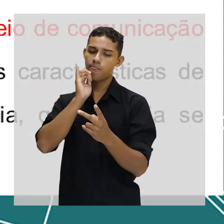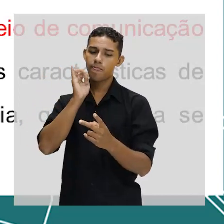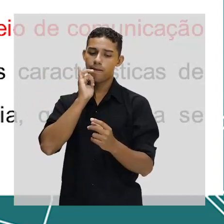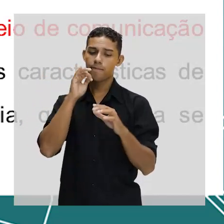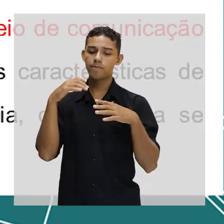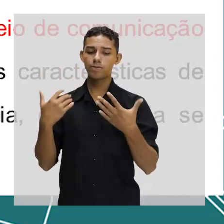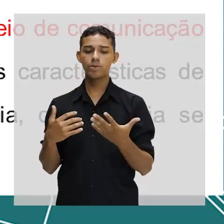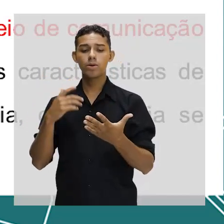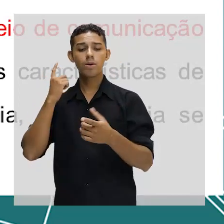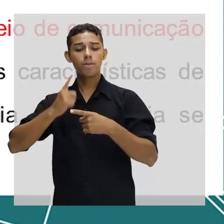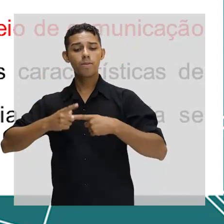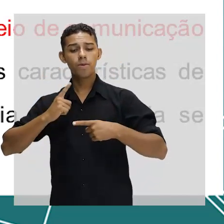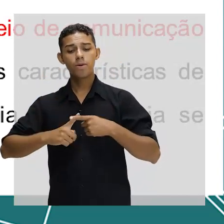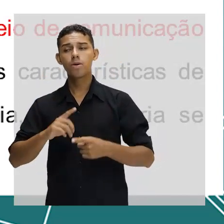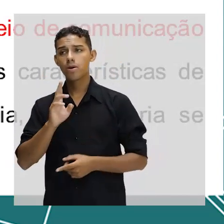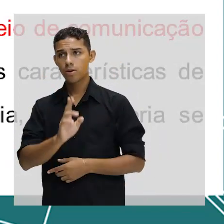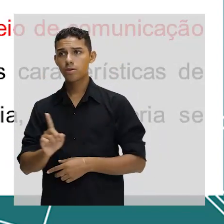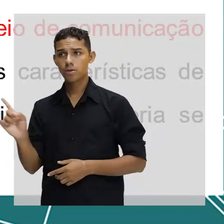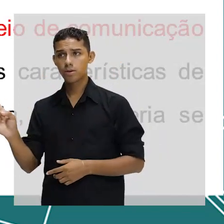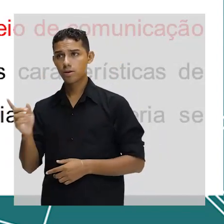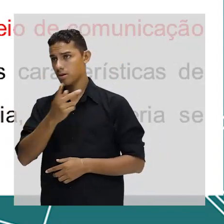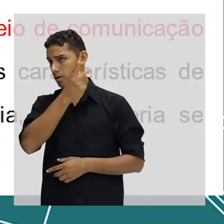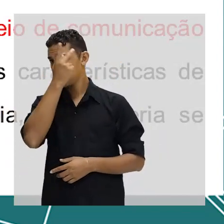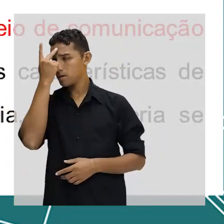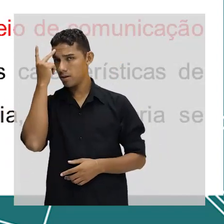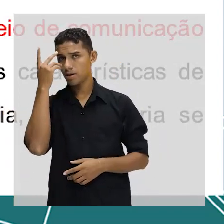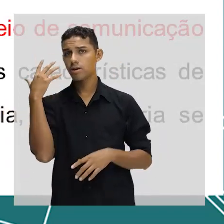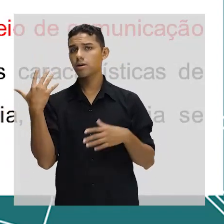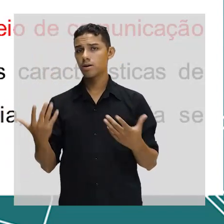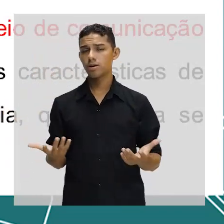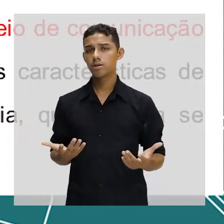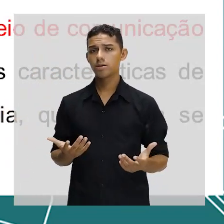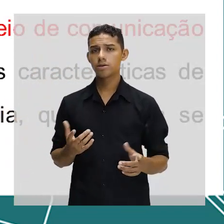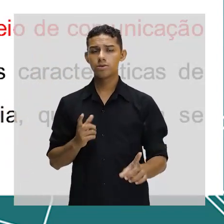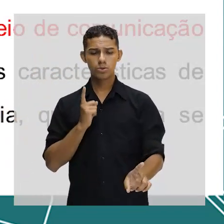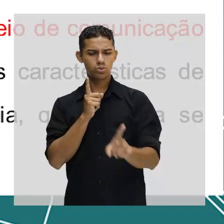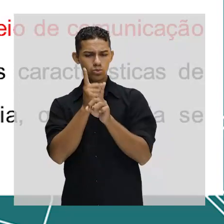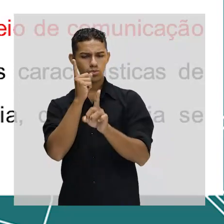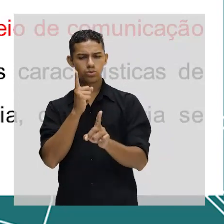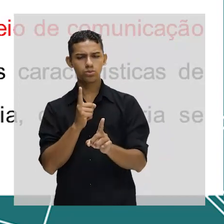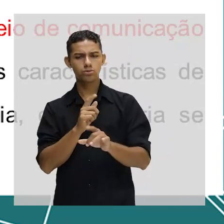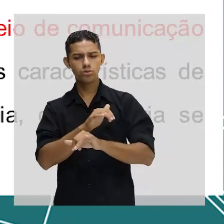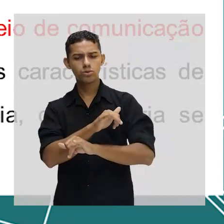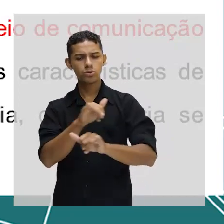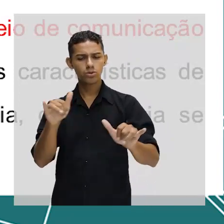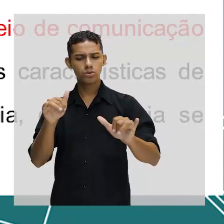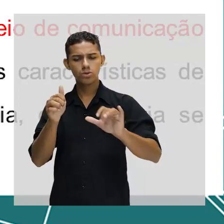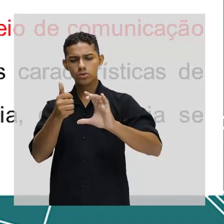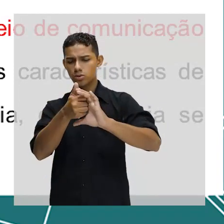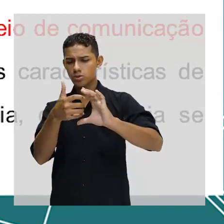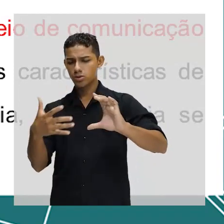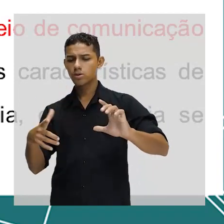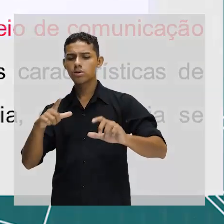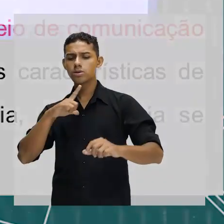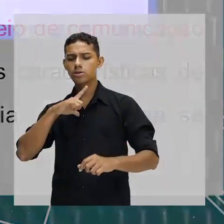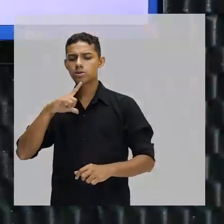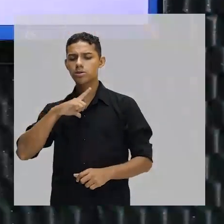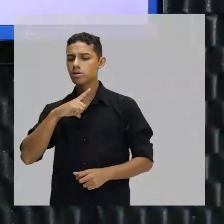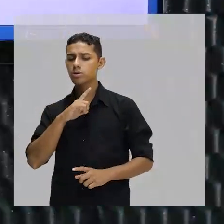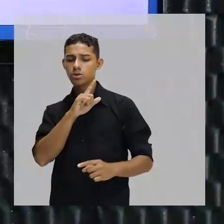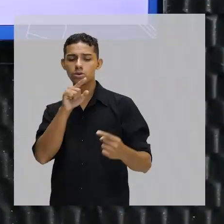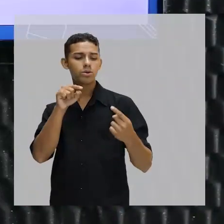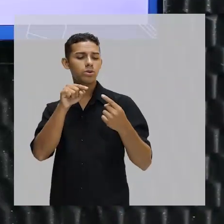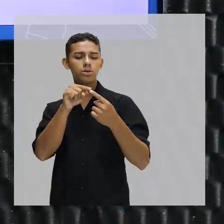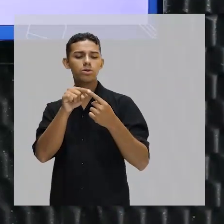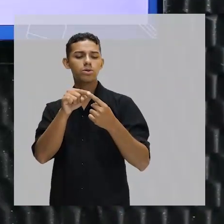por quê? Ele escolheu esse recurso porque você só vai buscar os anúncios, os classificados, se você tem aquele